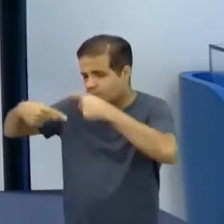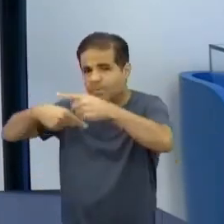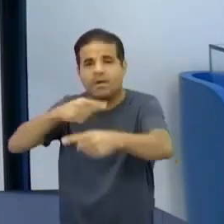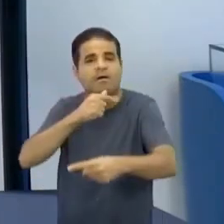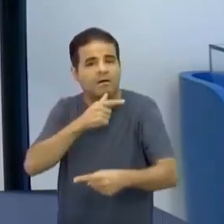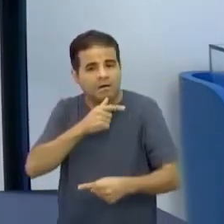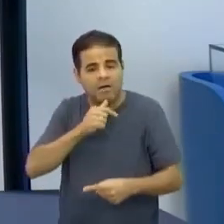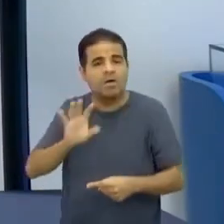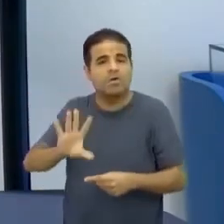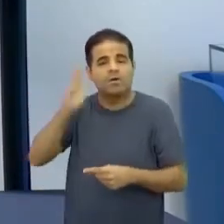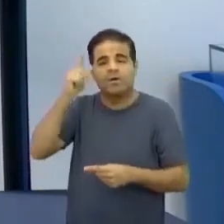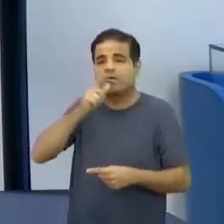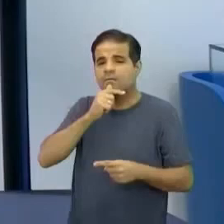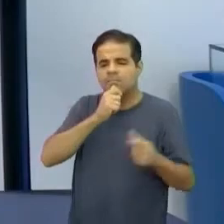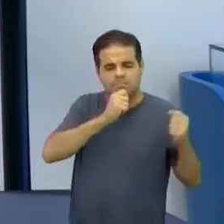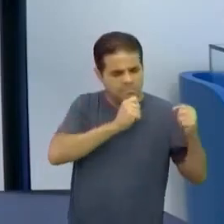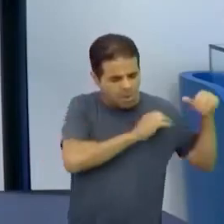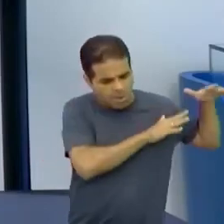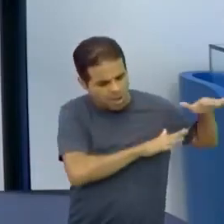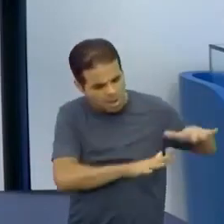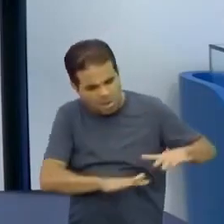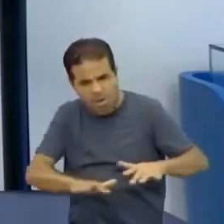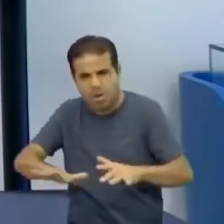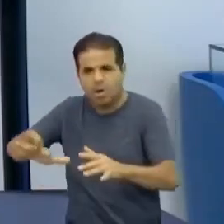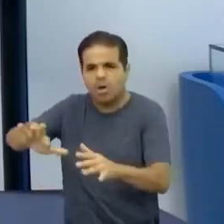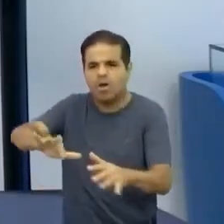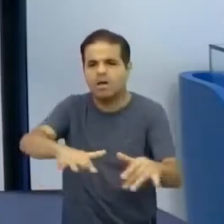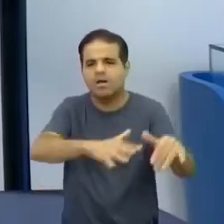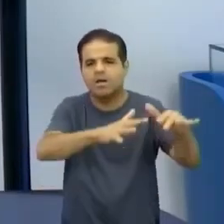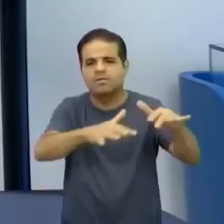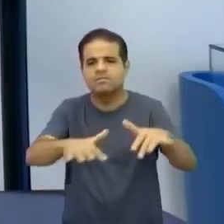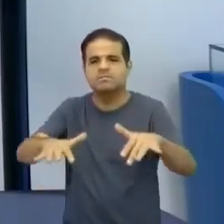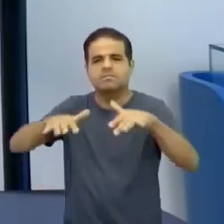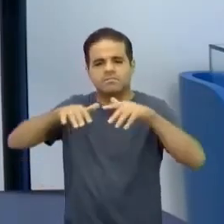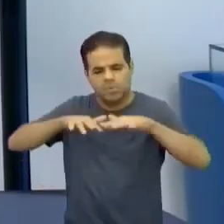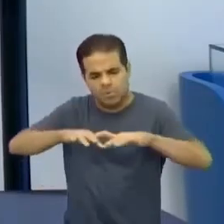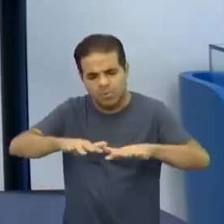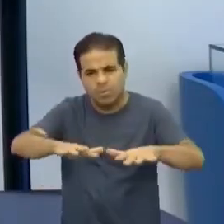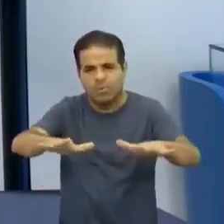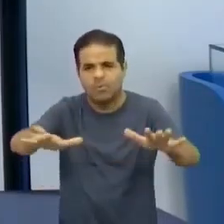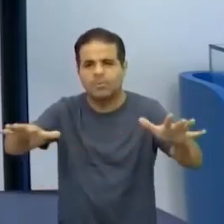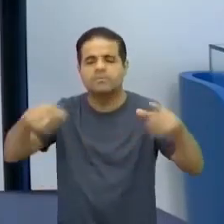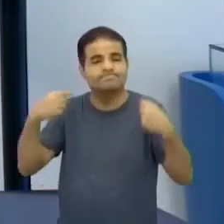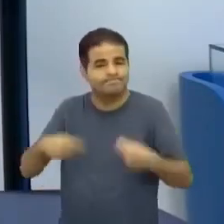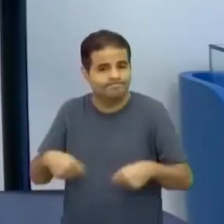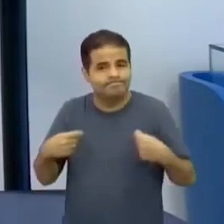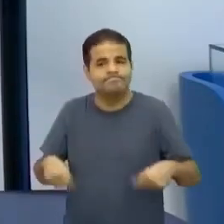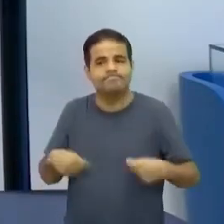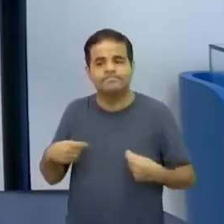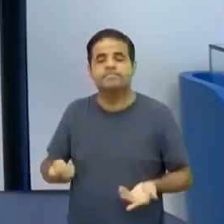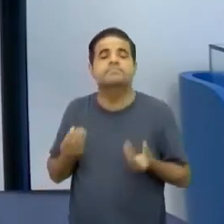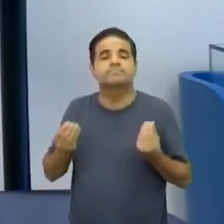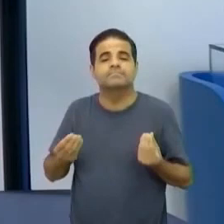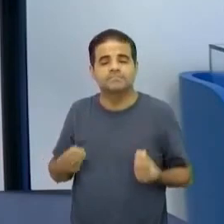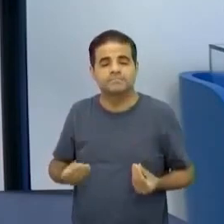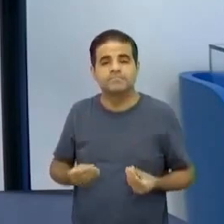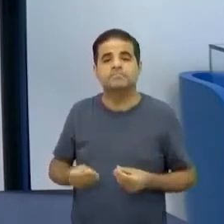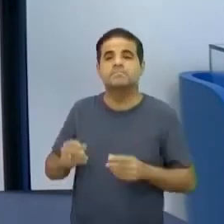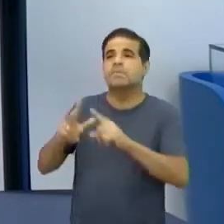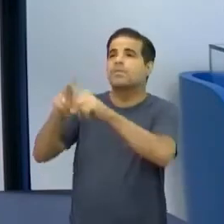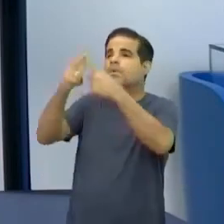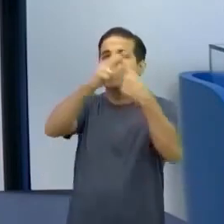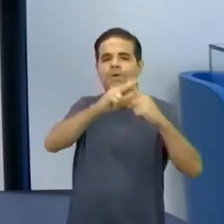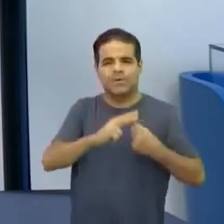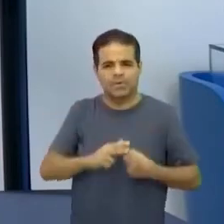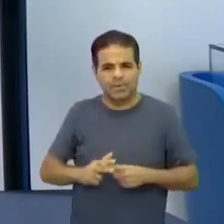que vai acontecer? Essa água vai levar toda essa poluição para cursos d'água que são necessários para a